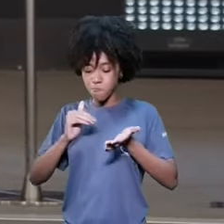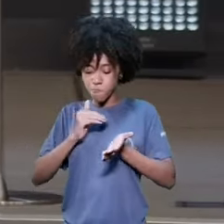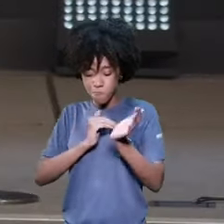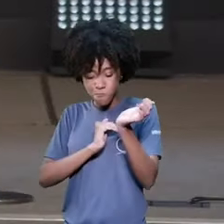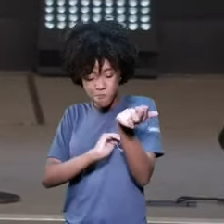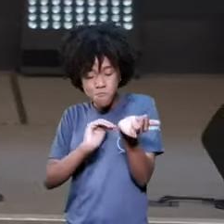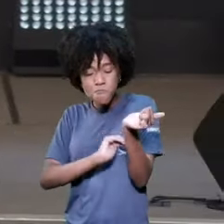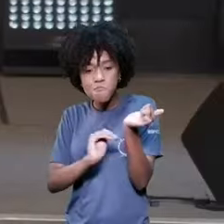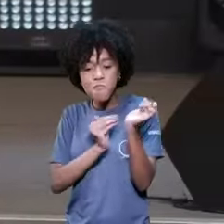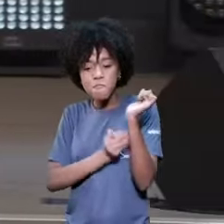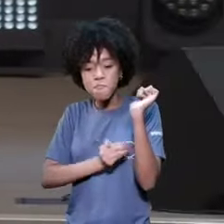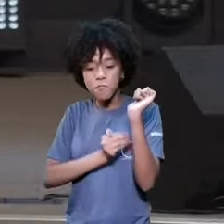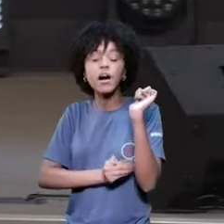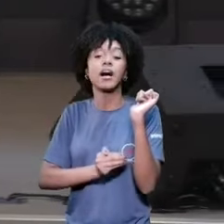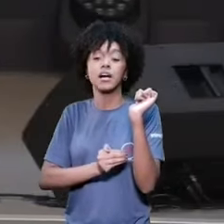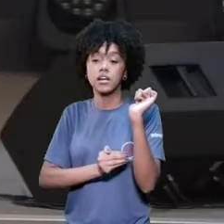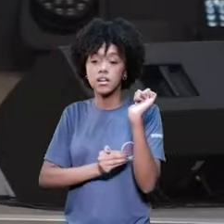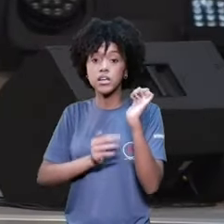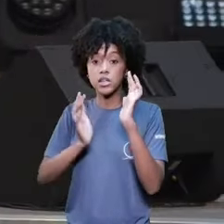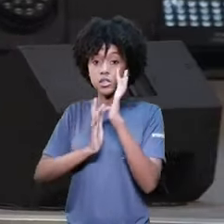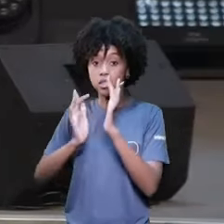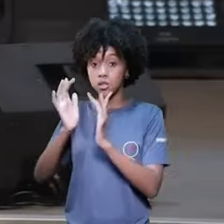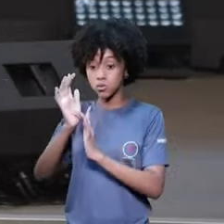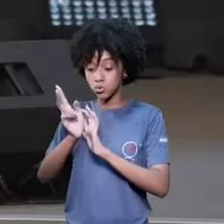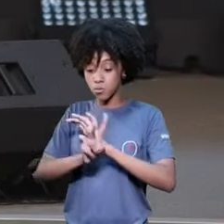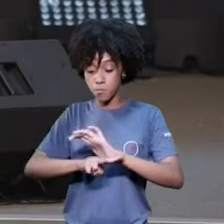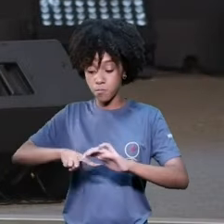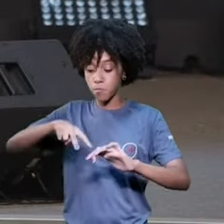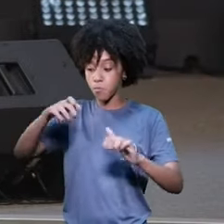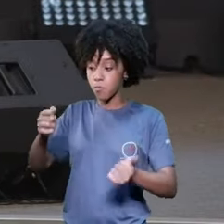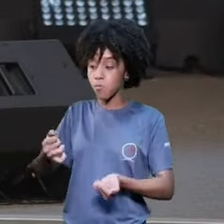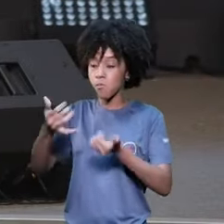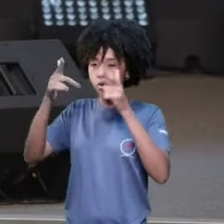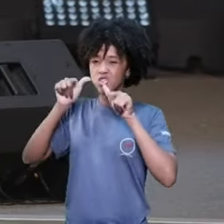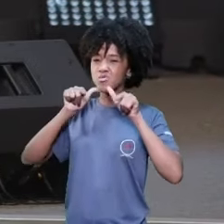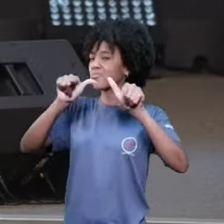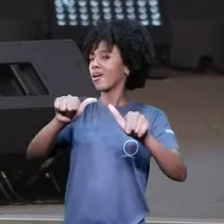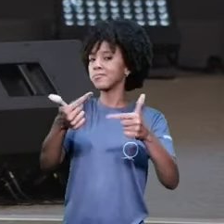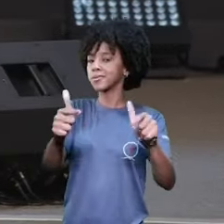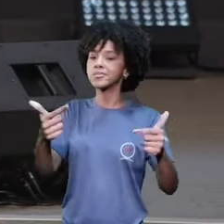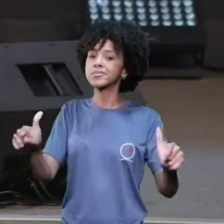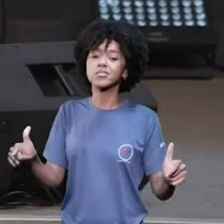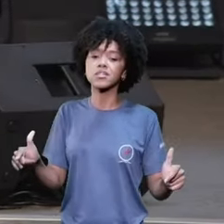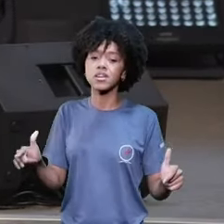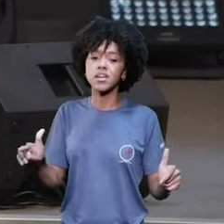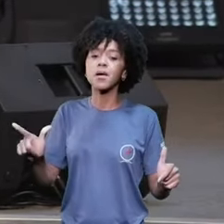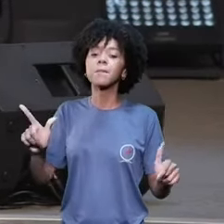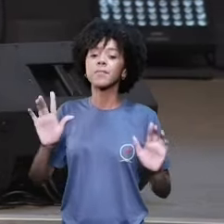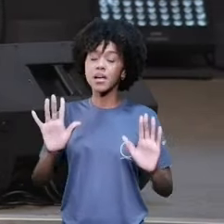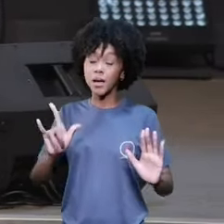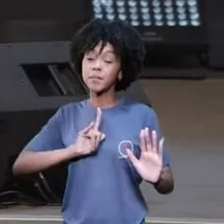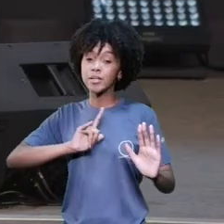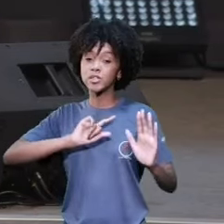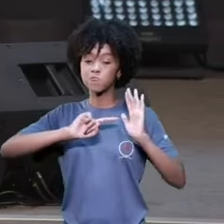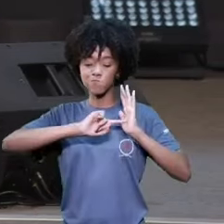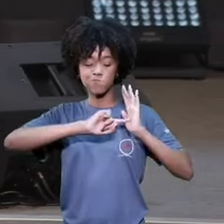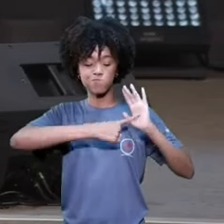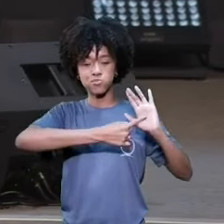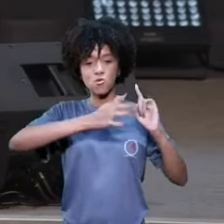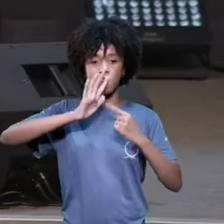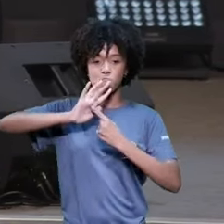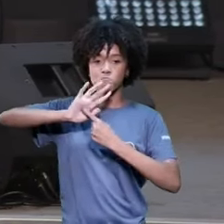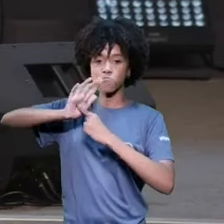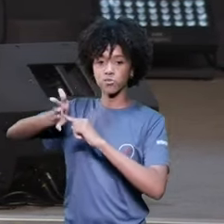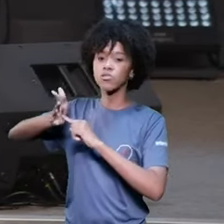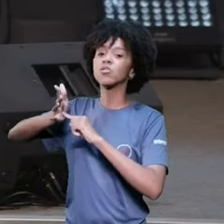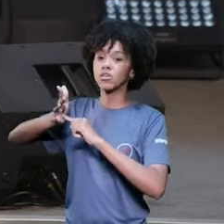subiu glorificado, depois de vencer a morte, não subiu com diploma, não subiu com título, nem com cadeira, mas tinha duas marcas na mão